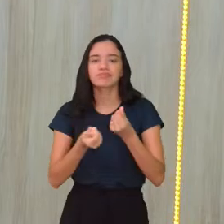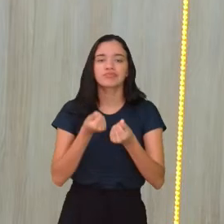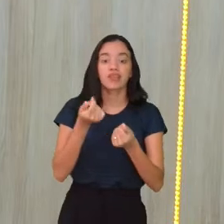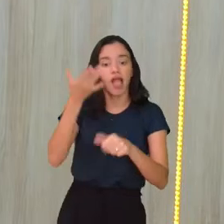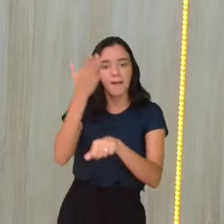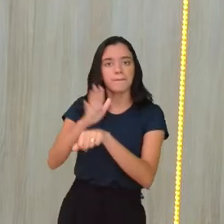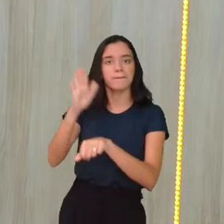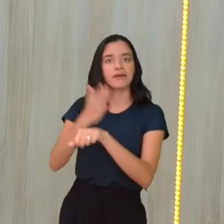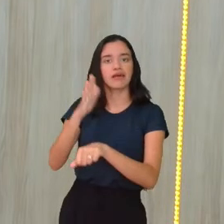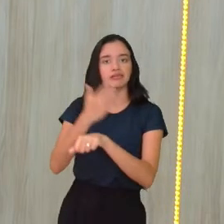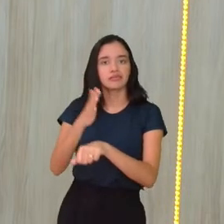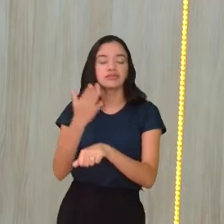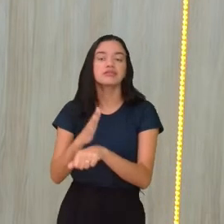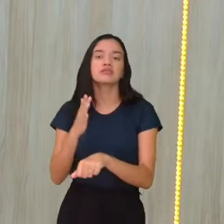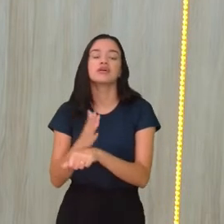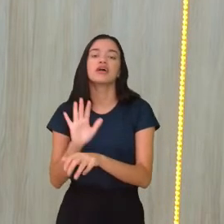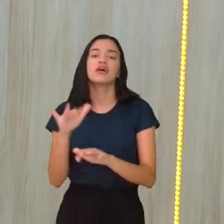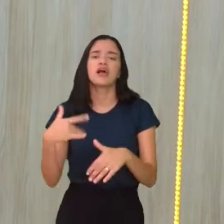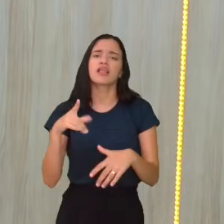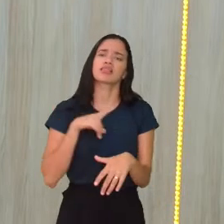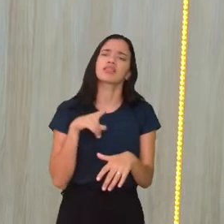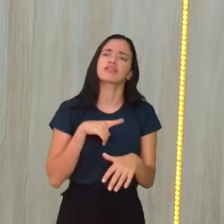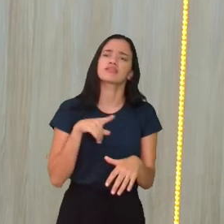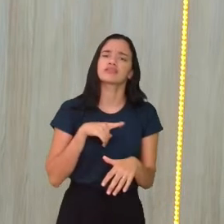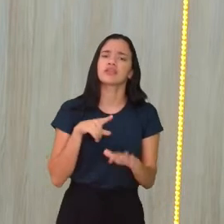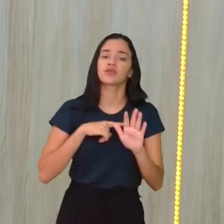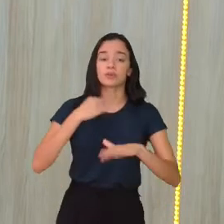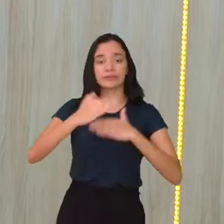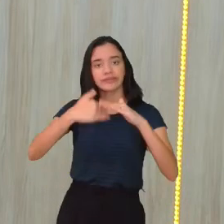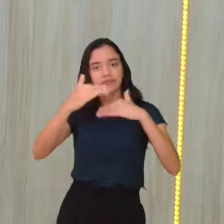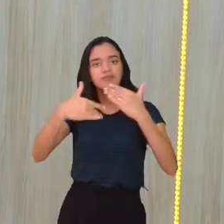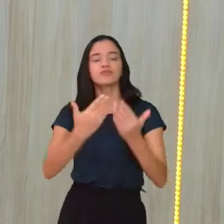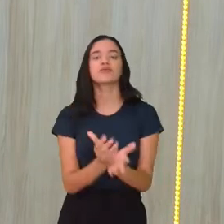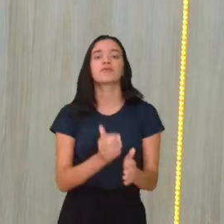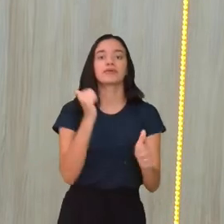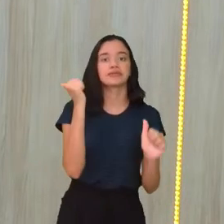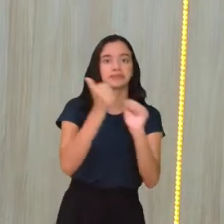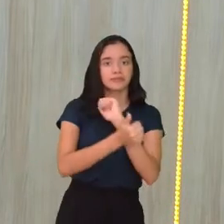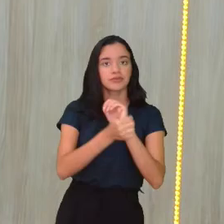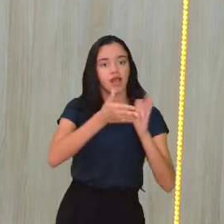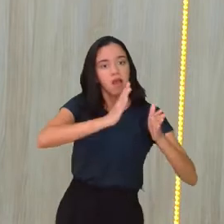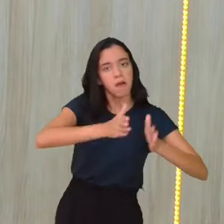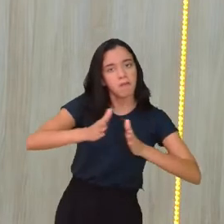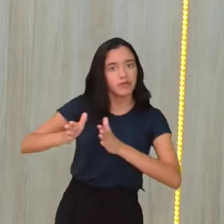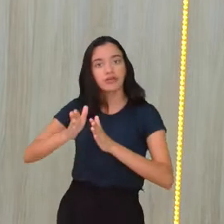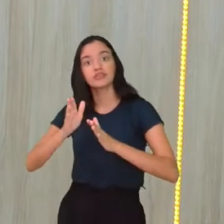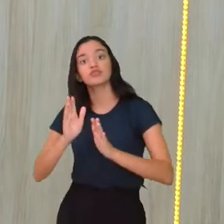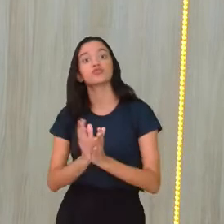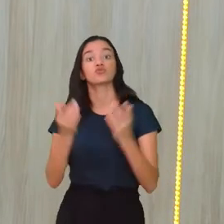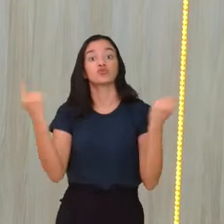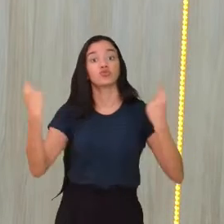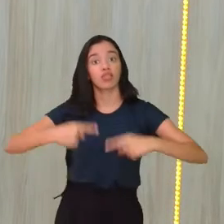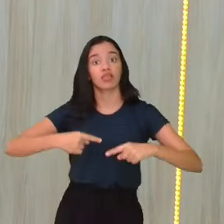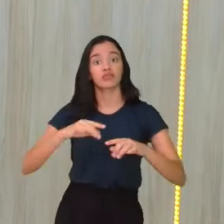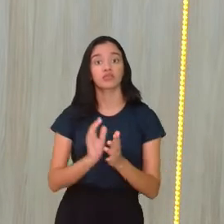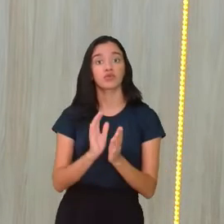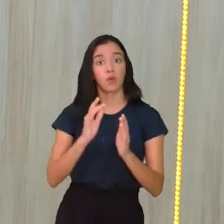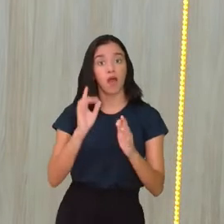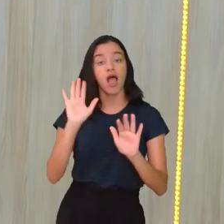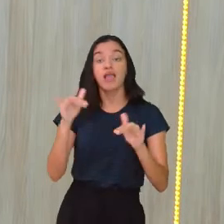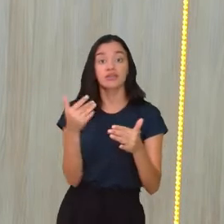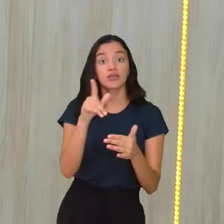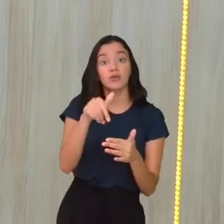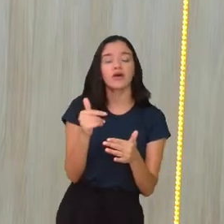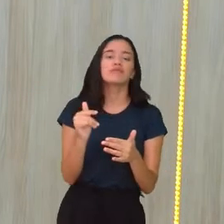àquela prática. Então, promove o desenvolvimento das modalidades em todos os níveis de competição, né?